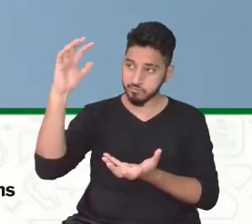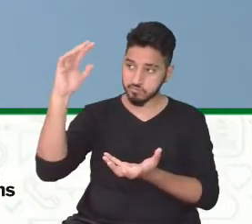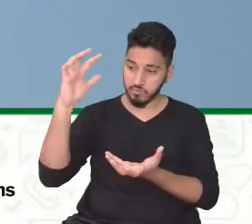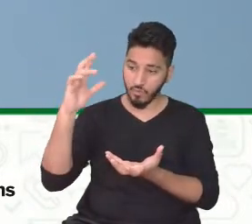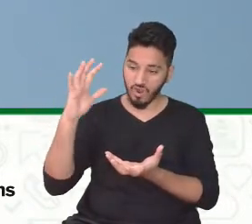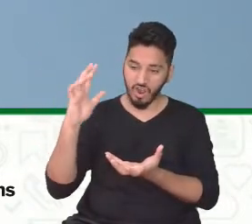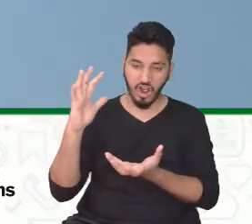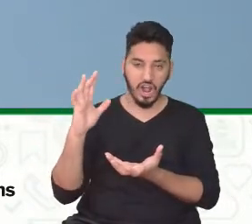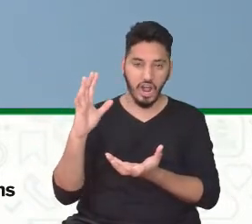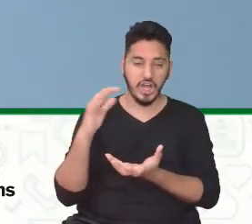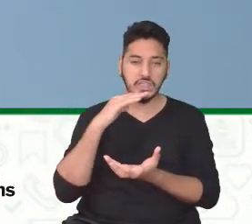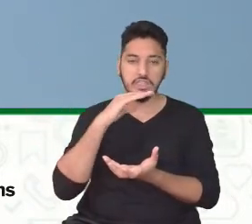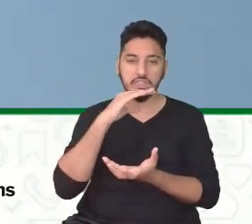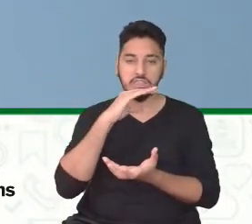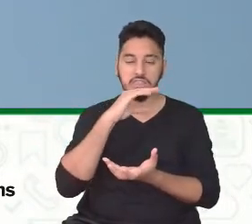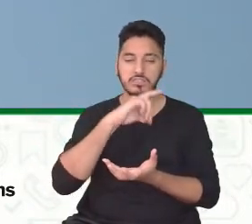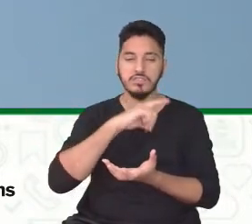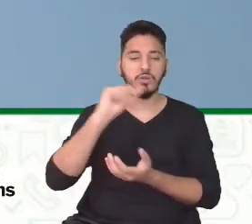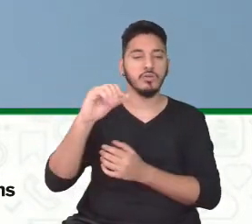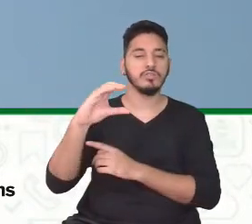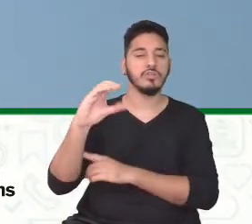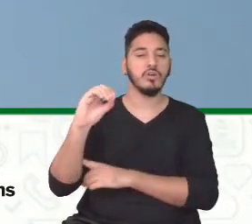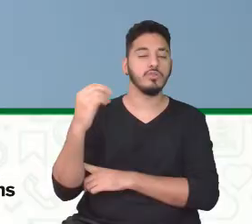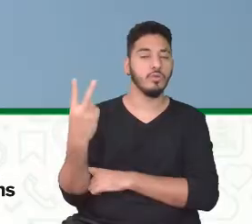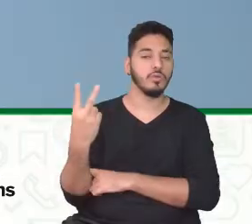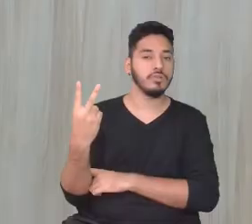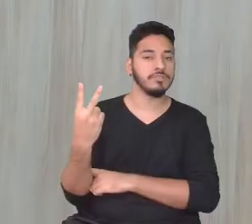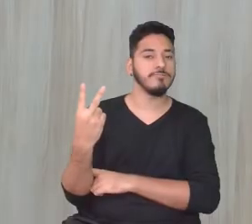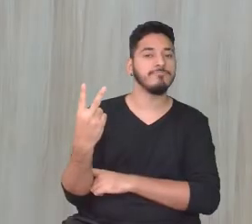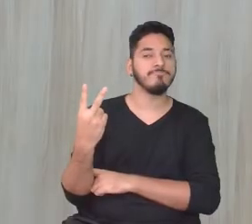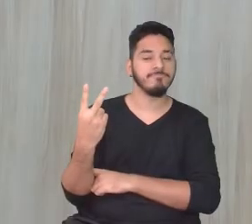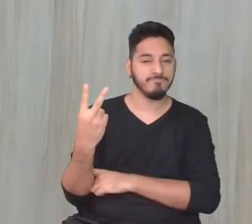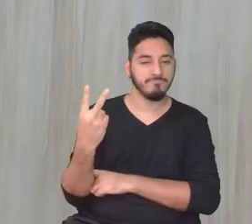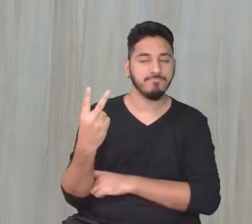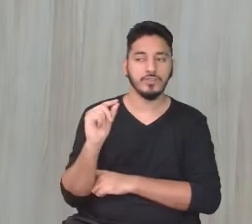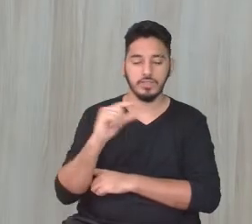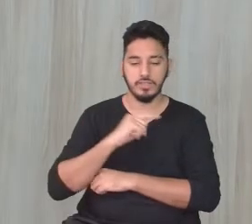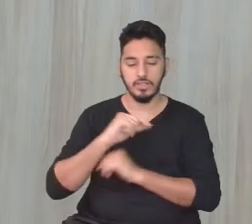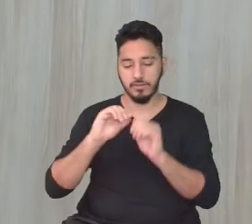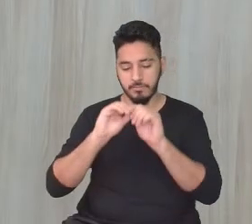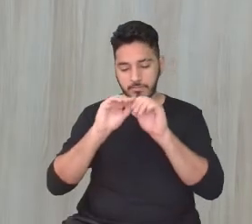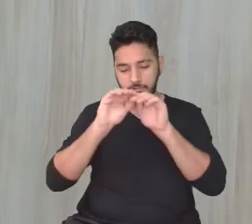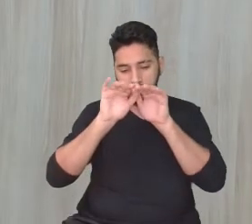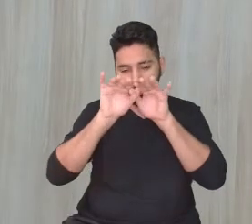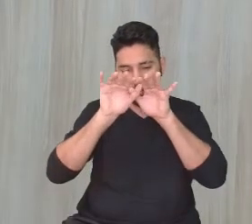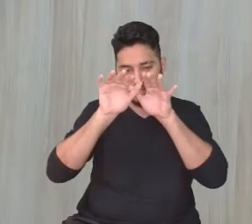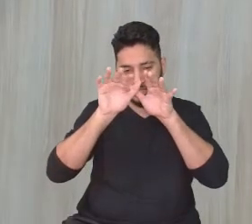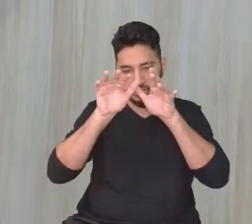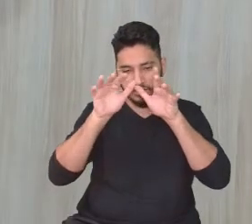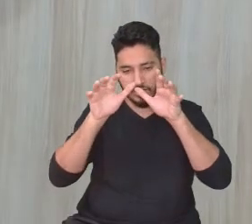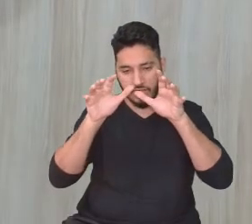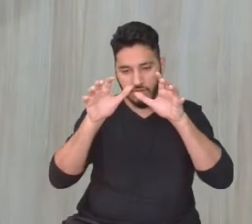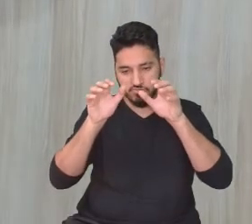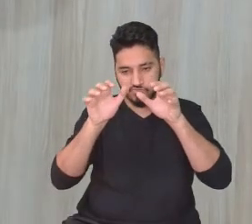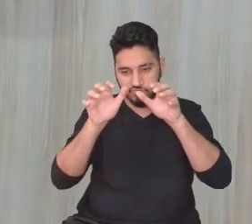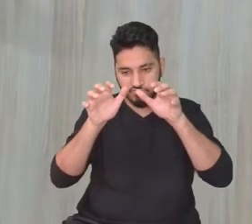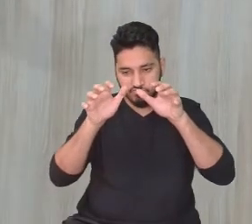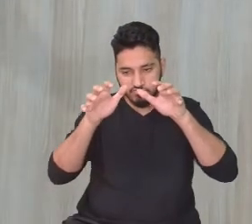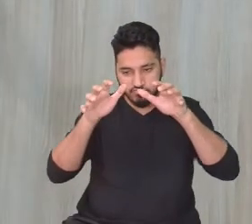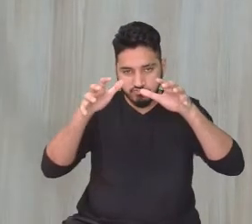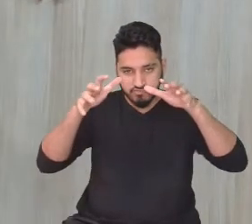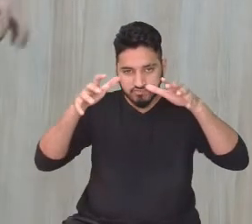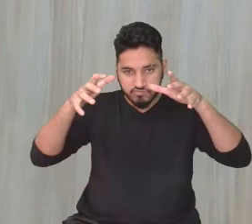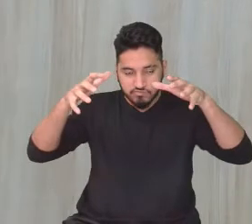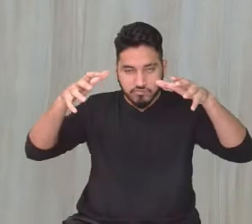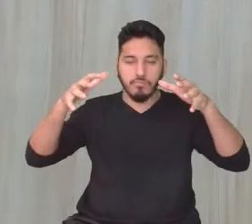emissão de gases no ar o chamado CO2 professor fazendo aquela camada azinhaga em gostando aquela camada asinha do